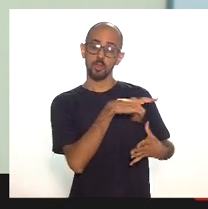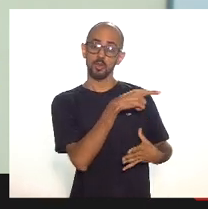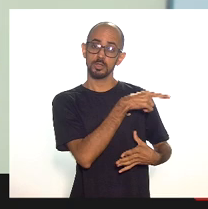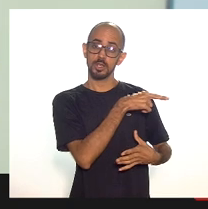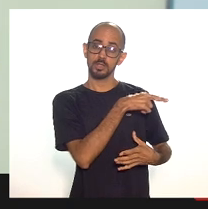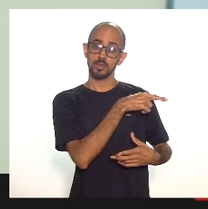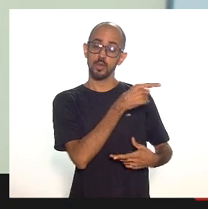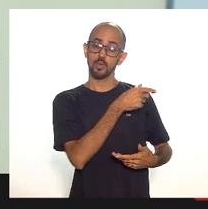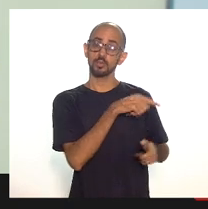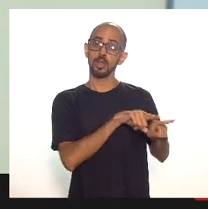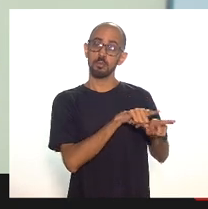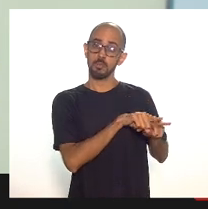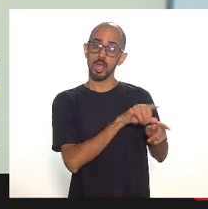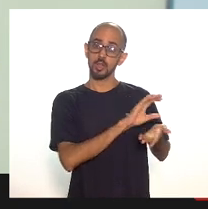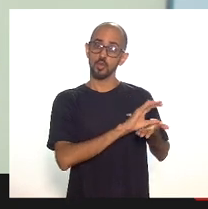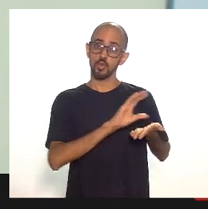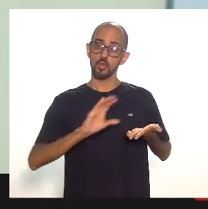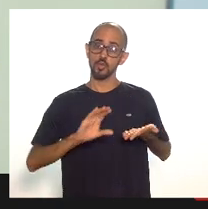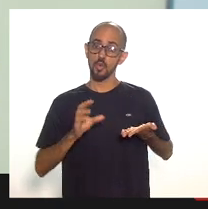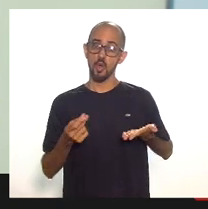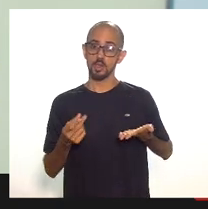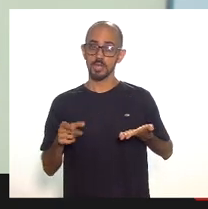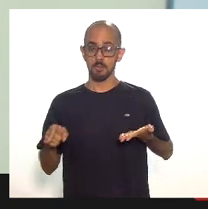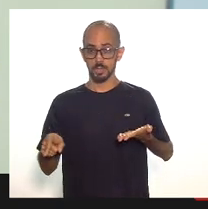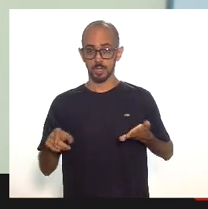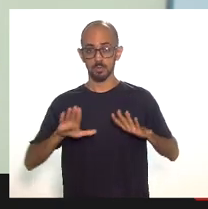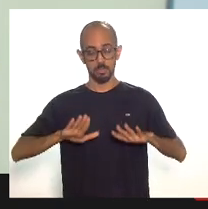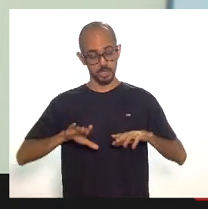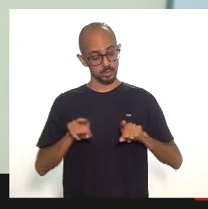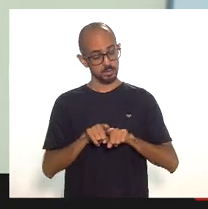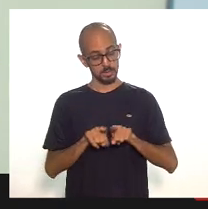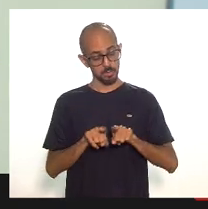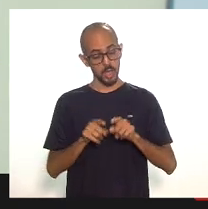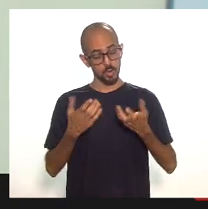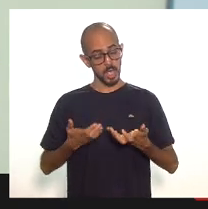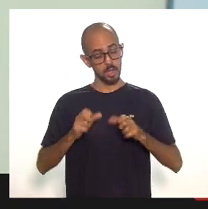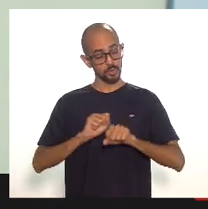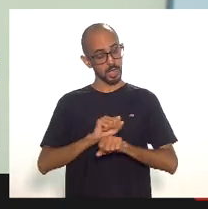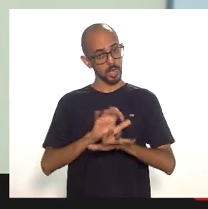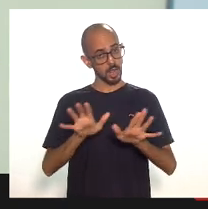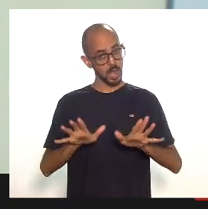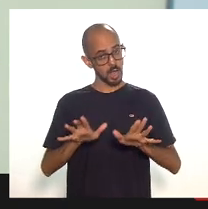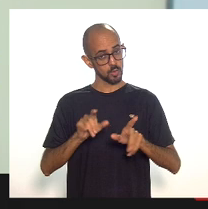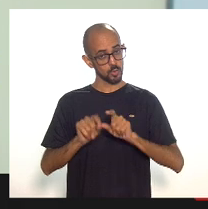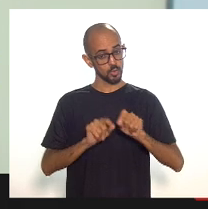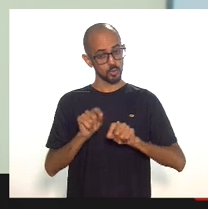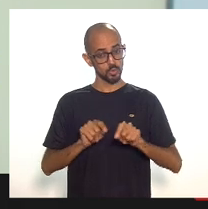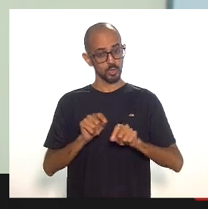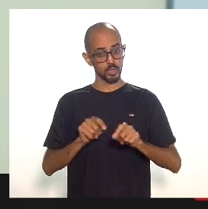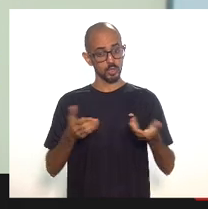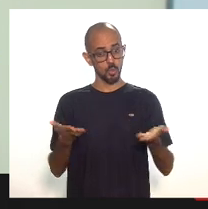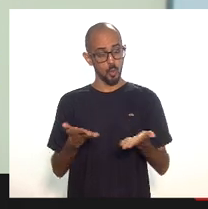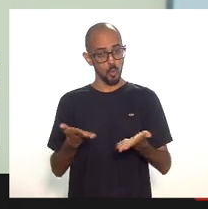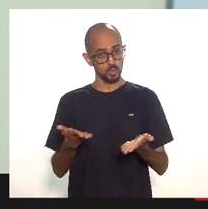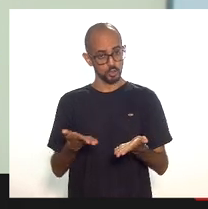nosso orçamento. Entretanto, eu quero deixar claro aqui que